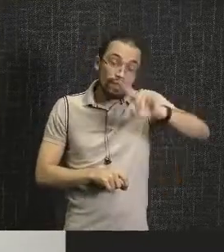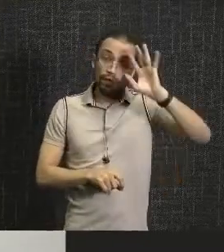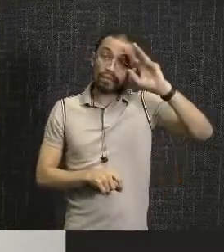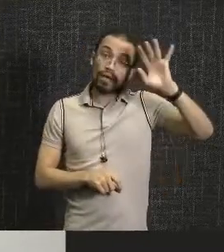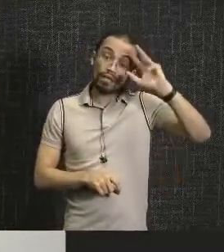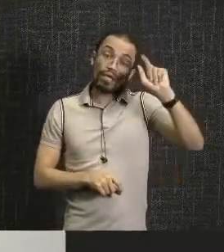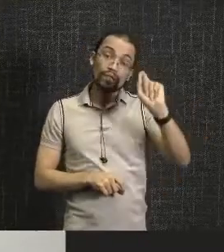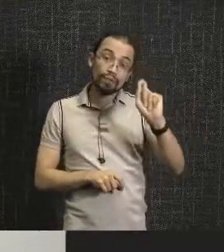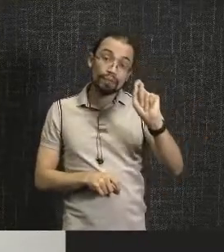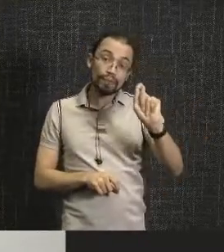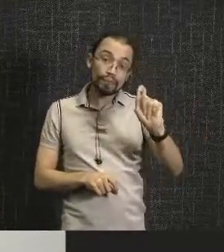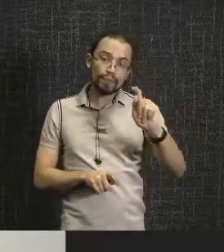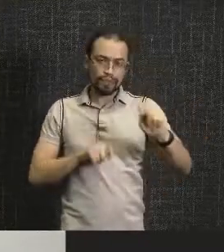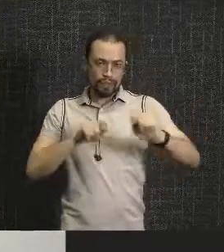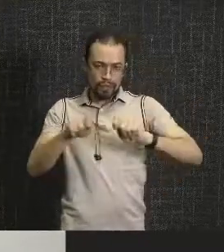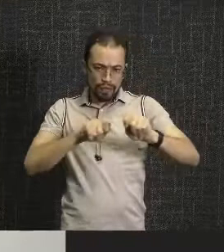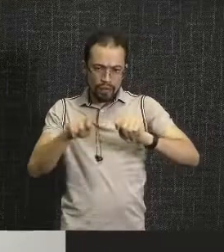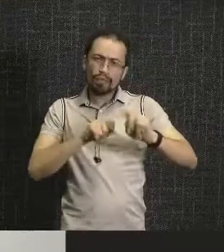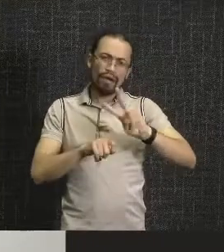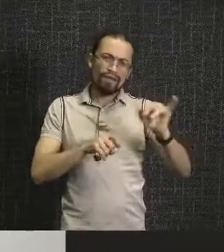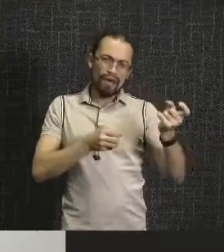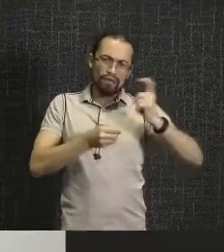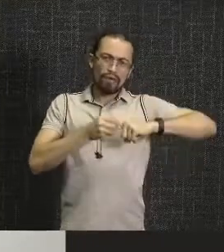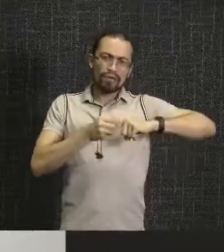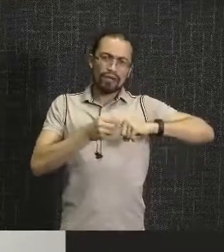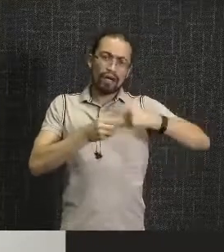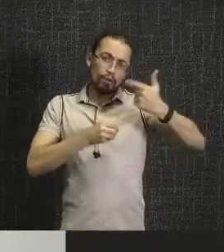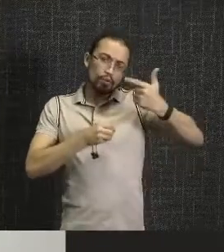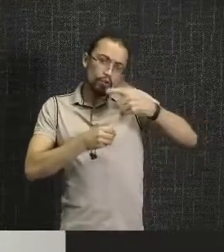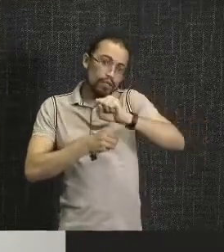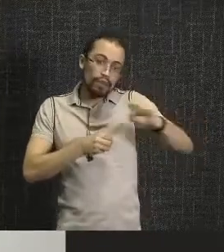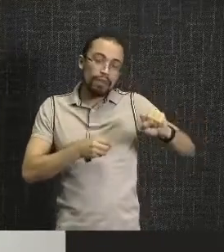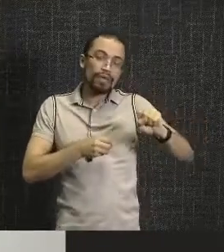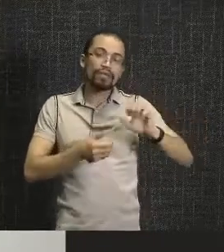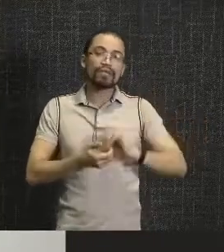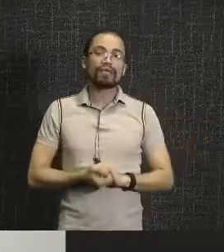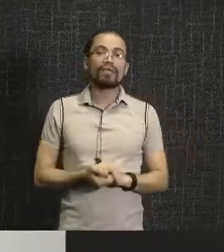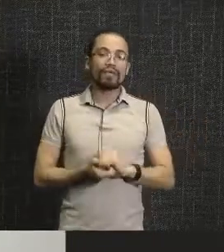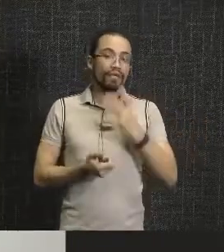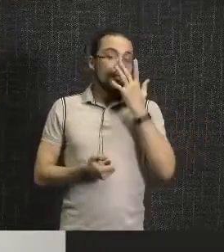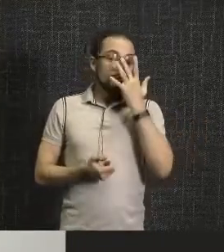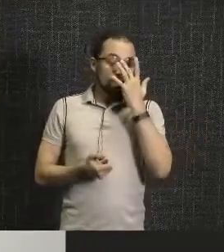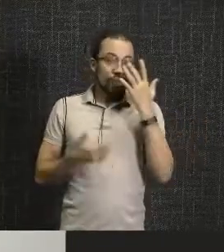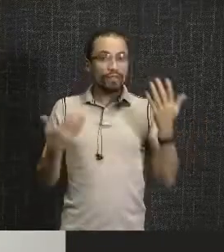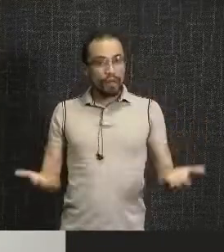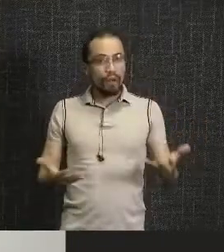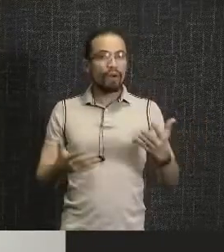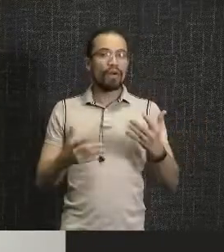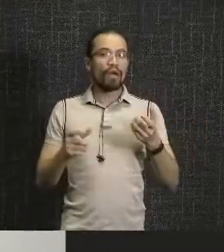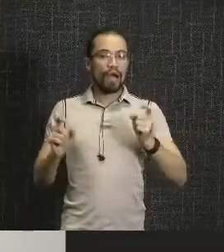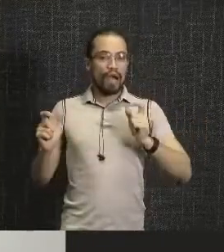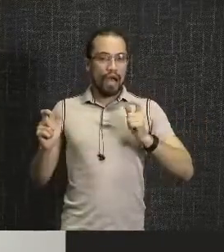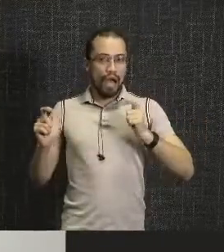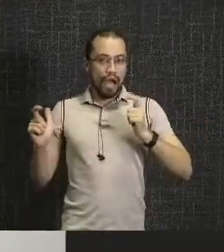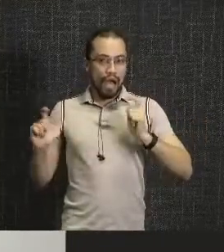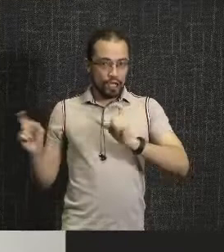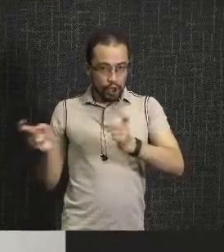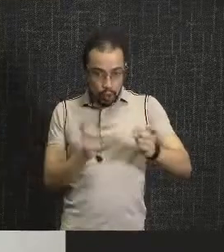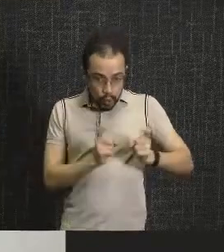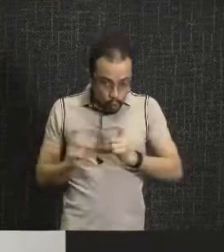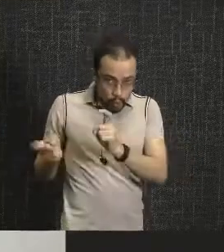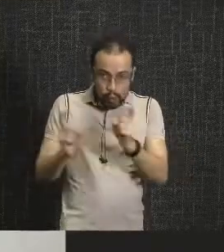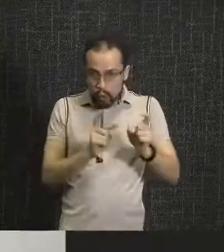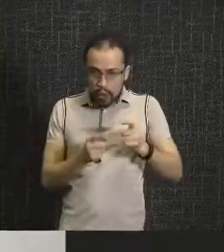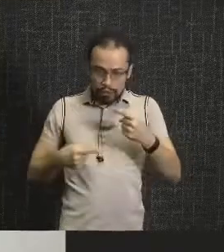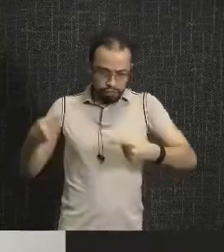que a economia recupera agora no segundo semestre. Essa discussão dessa recuperação, a gente talvez